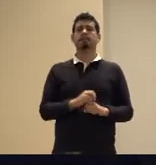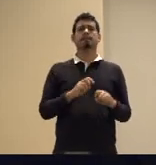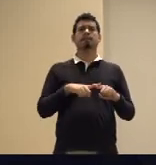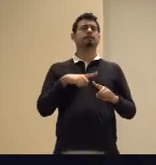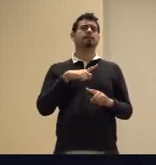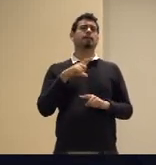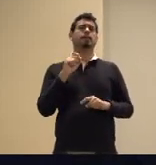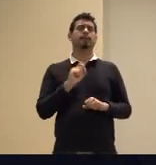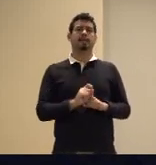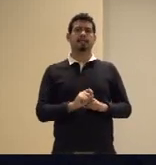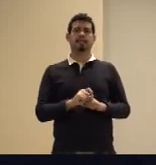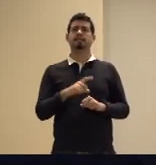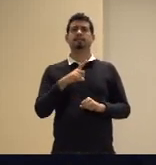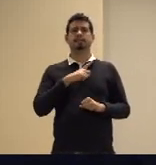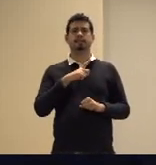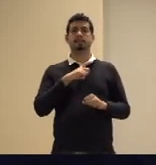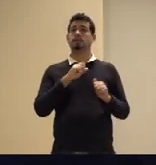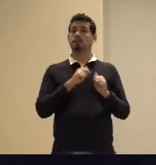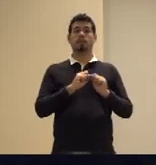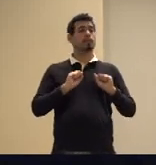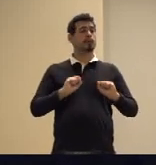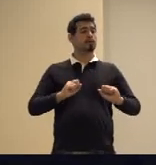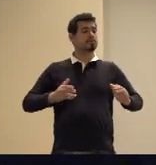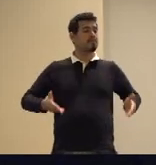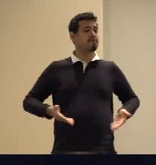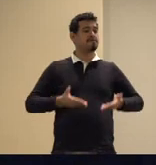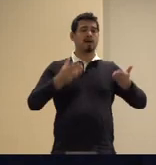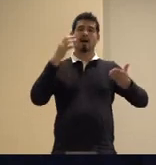em condições de serem aptos para adoção.